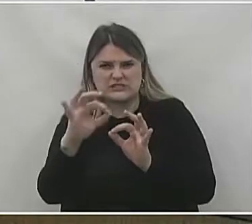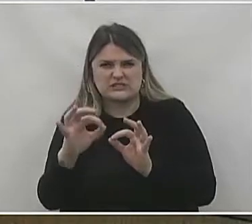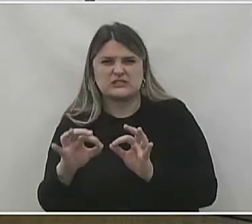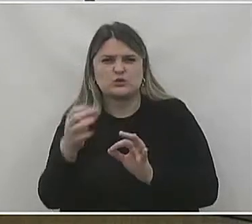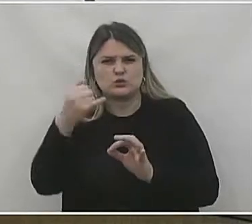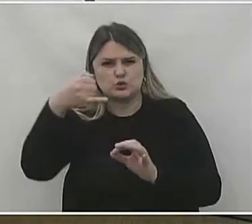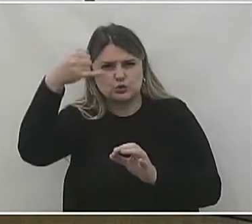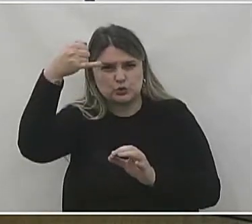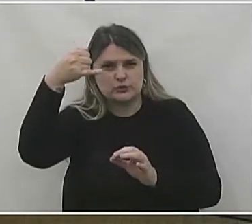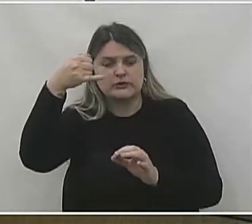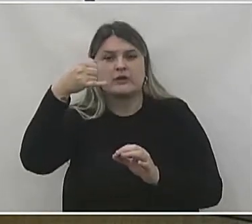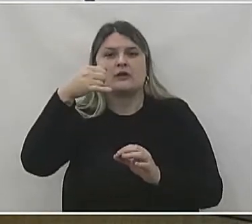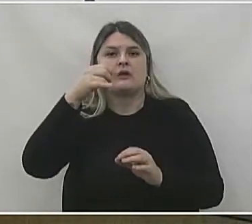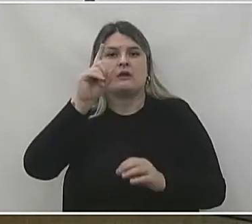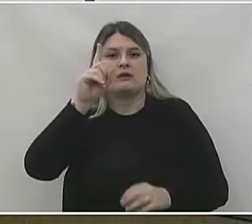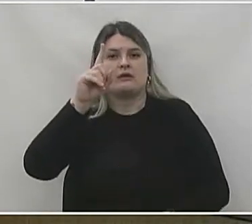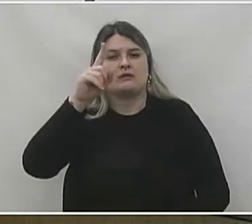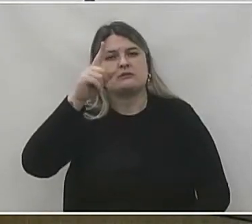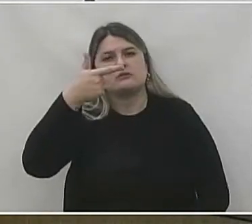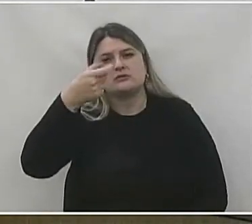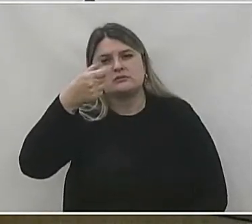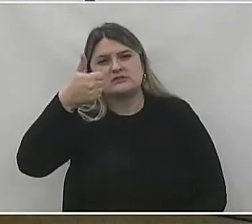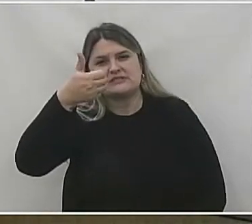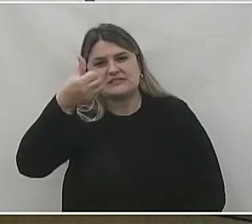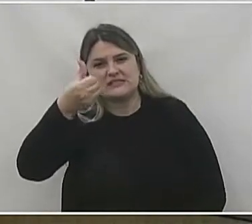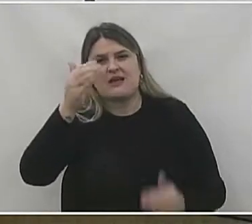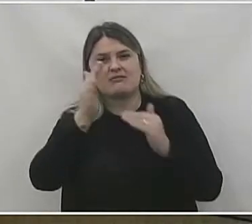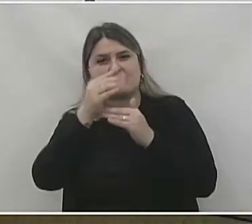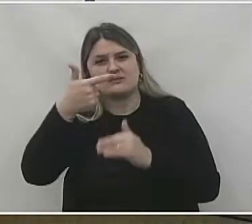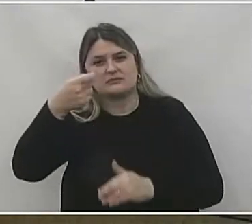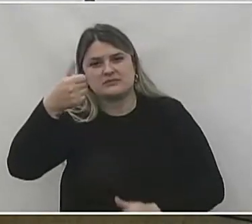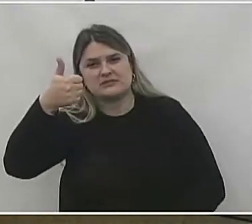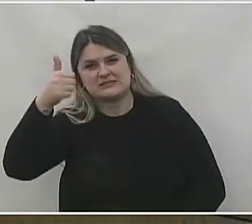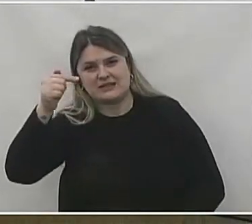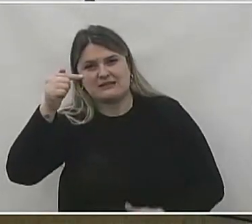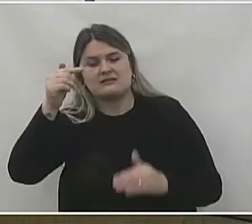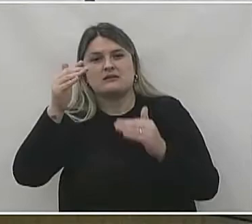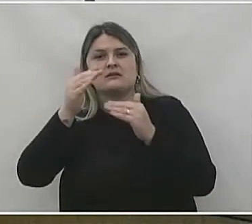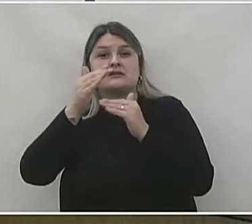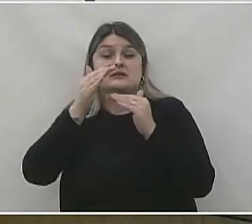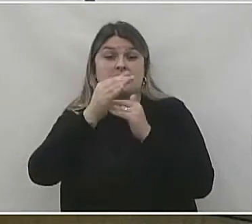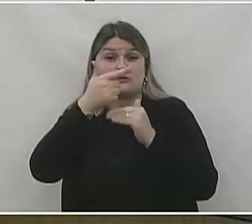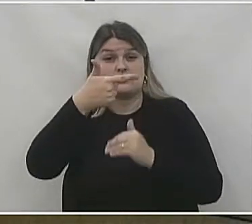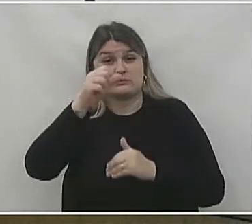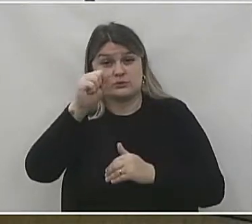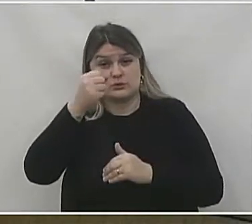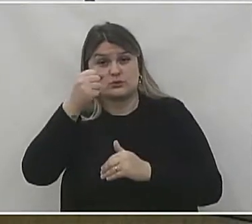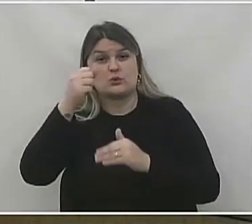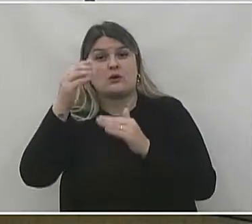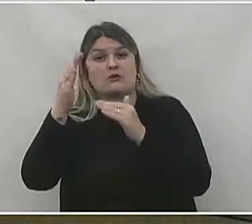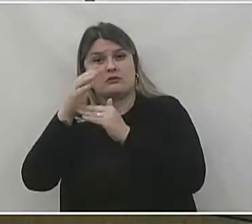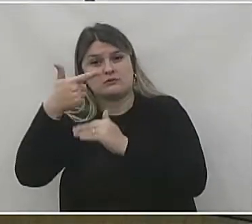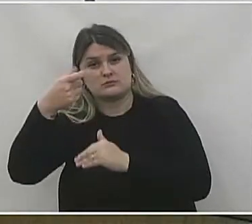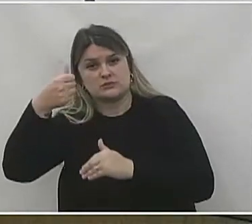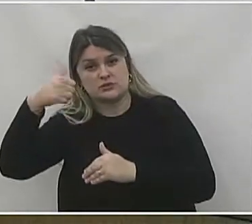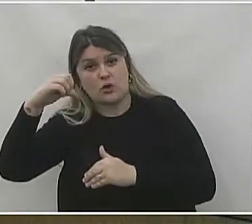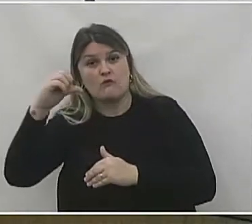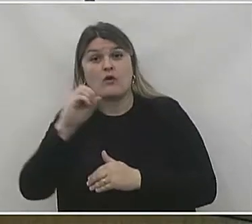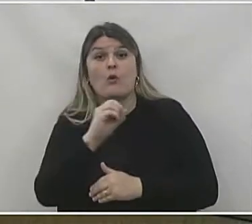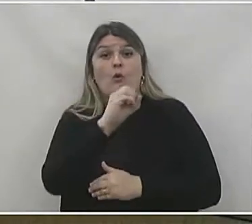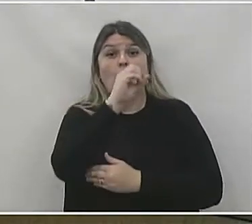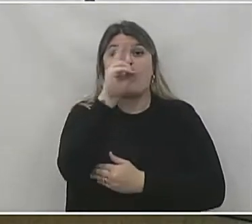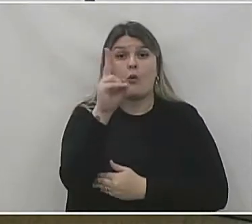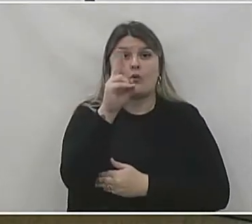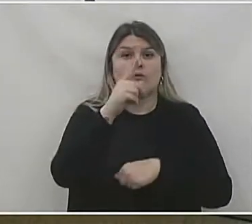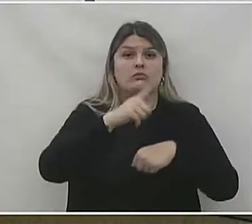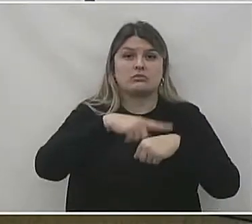que seria 2016 2017 2018 2019 ou